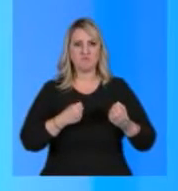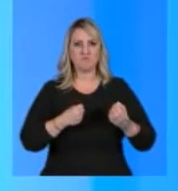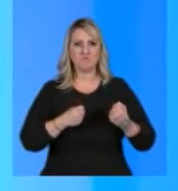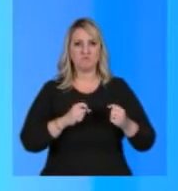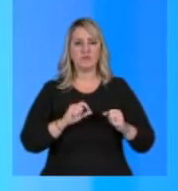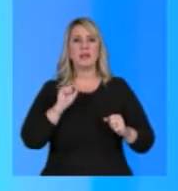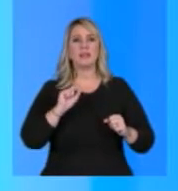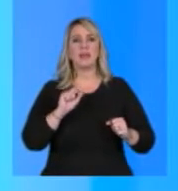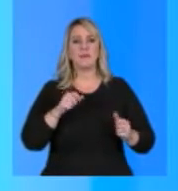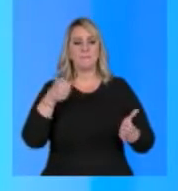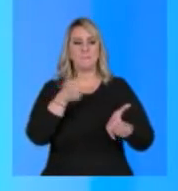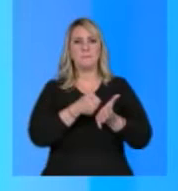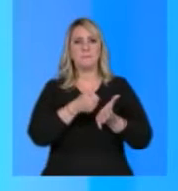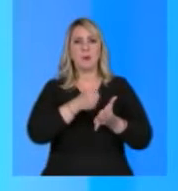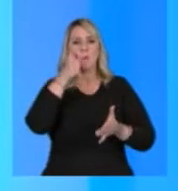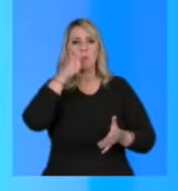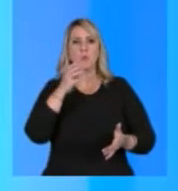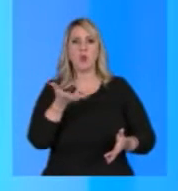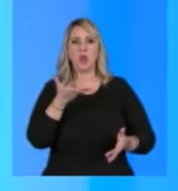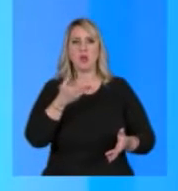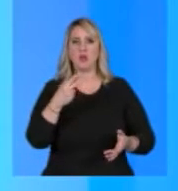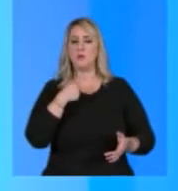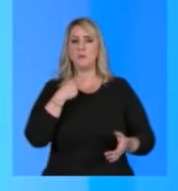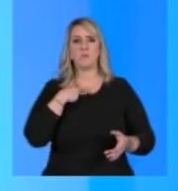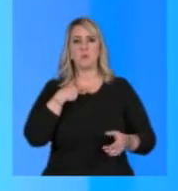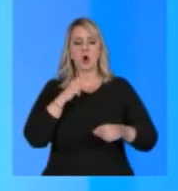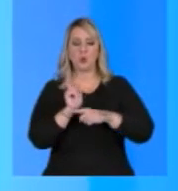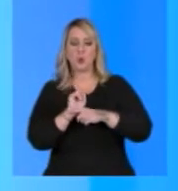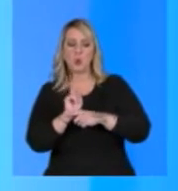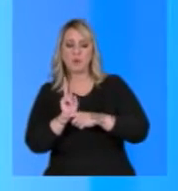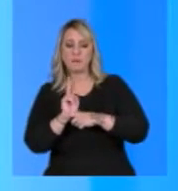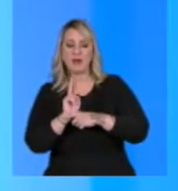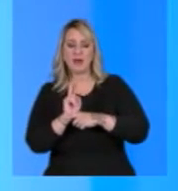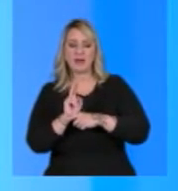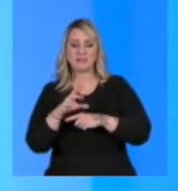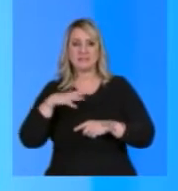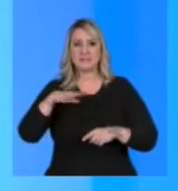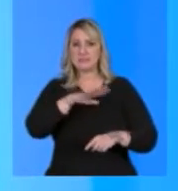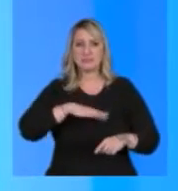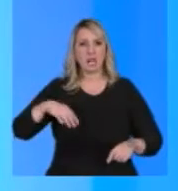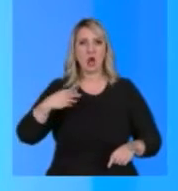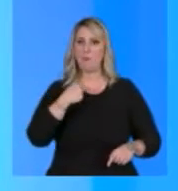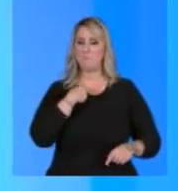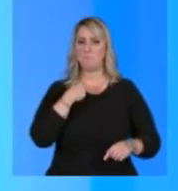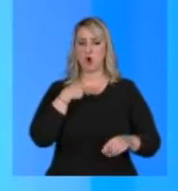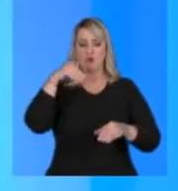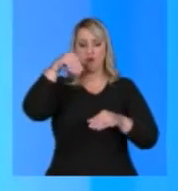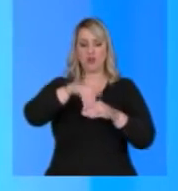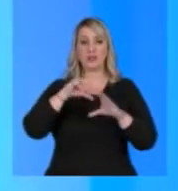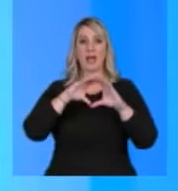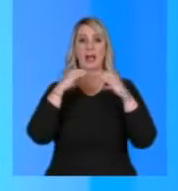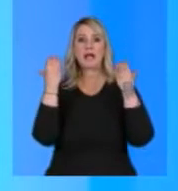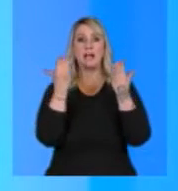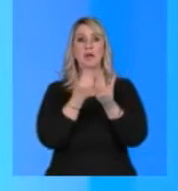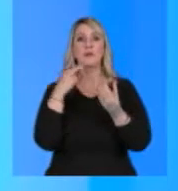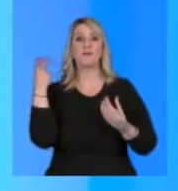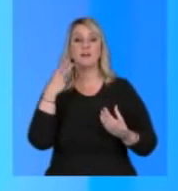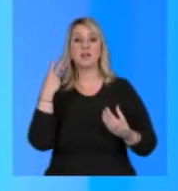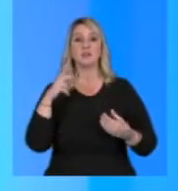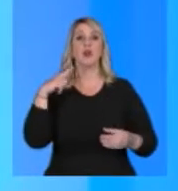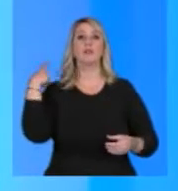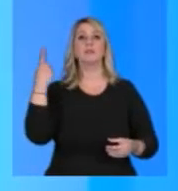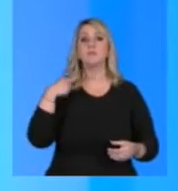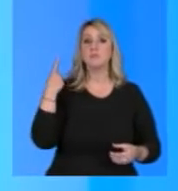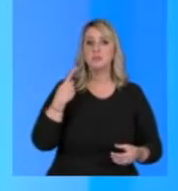que quem bate em mulher não deveria gerir uma cidade não deveria votar na câmara de vereadores não deveria votar na câmara dos deputados